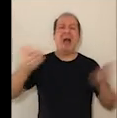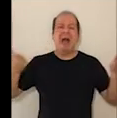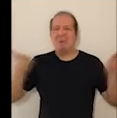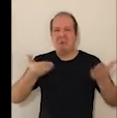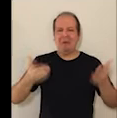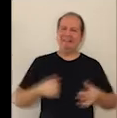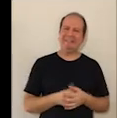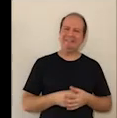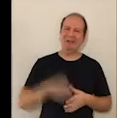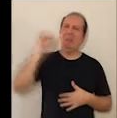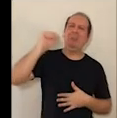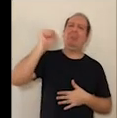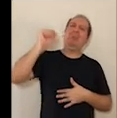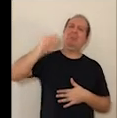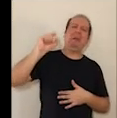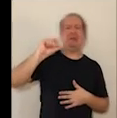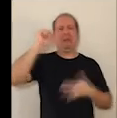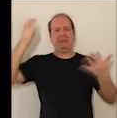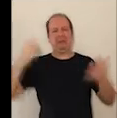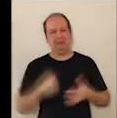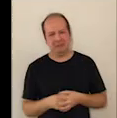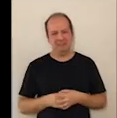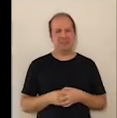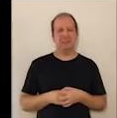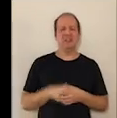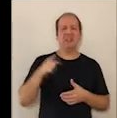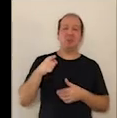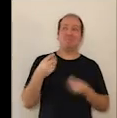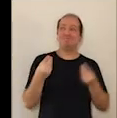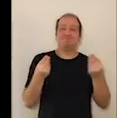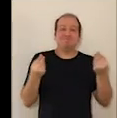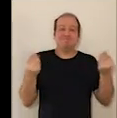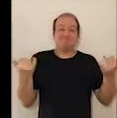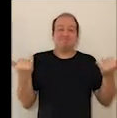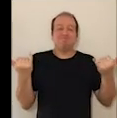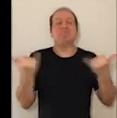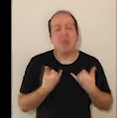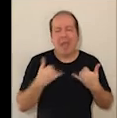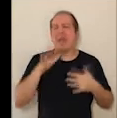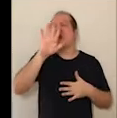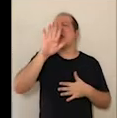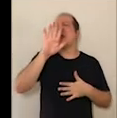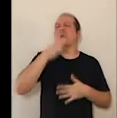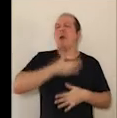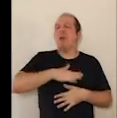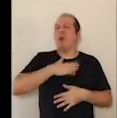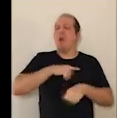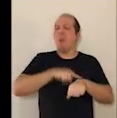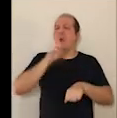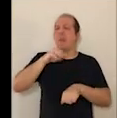Ia tudo tão bem mais dois minutinhos. Eu lhe colocava a pena entre os dedos. Peraí, só um